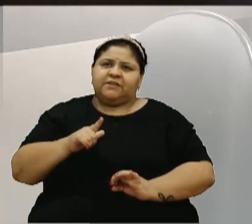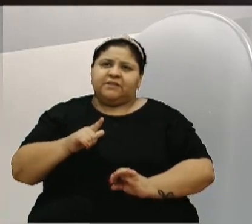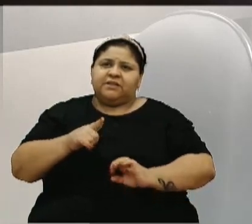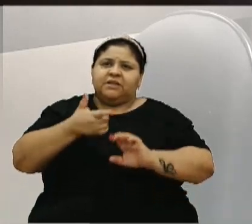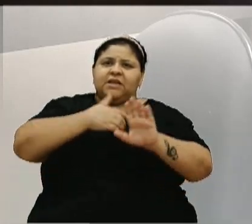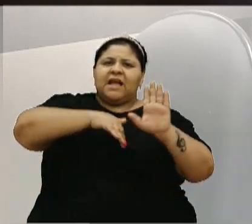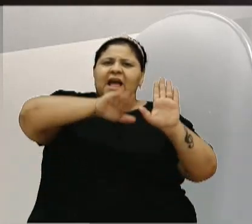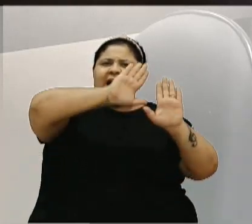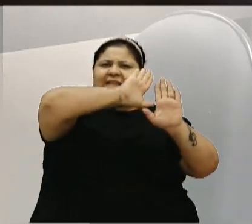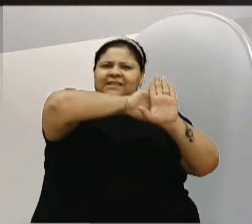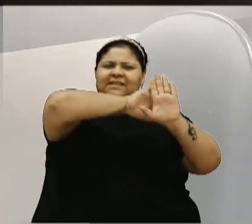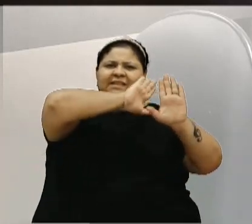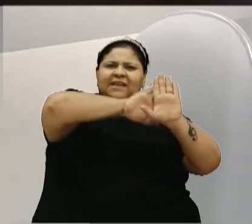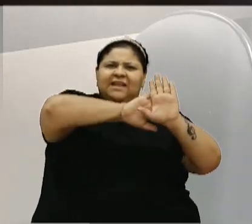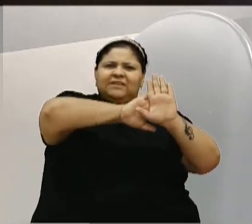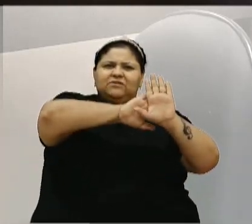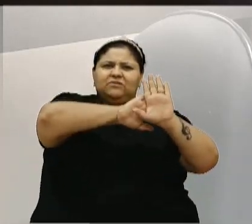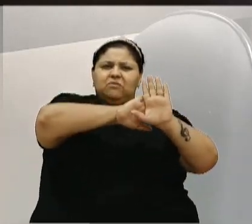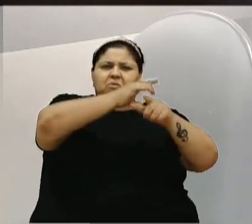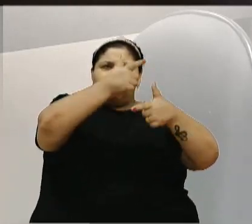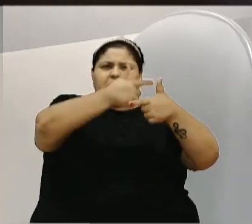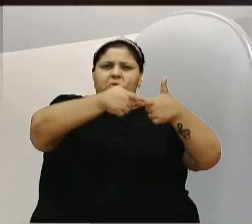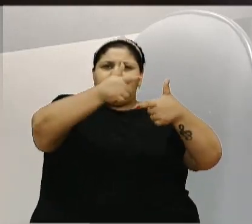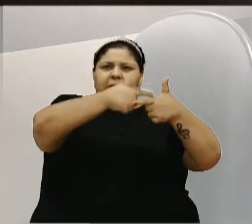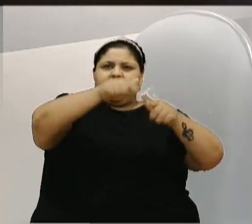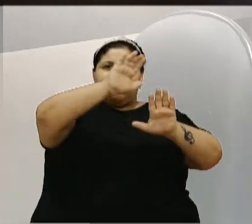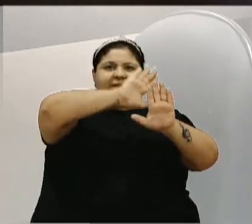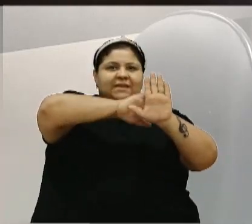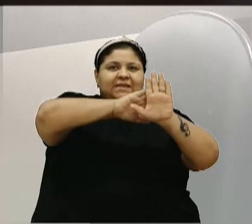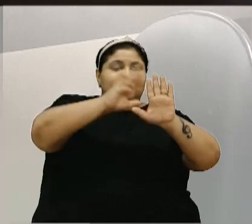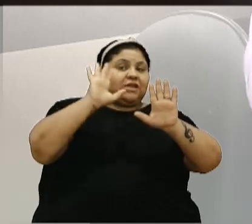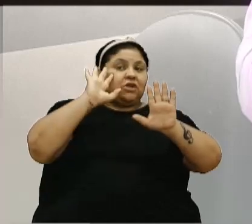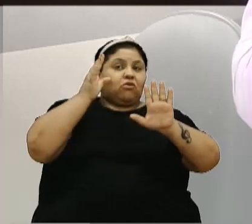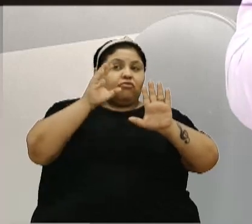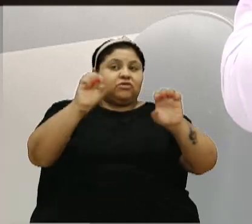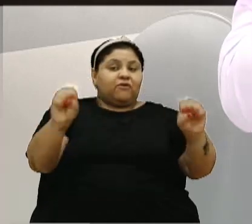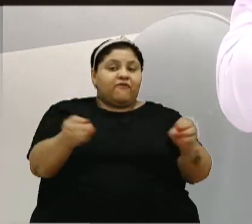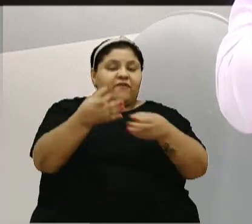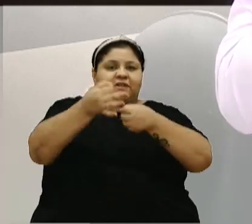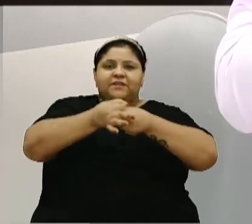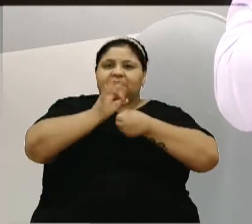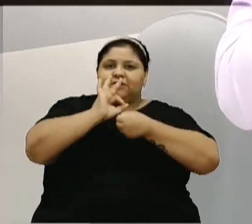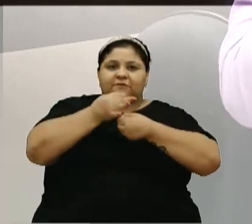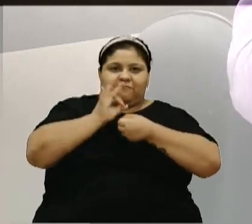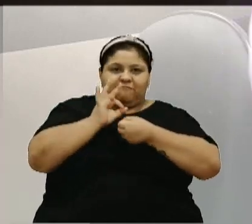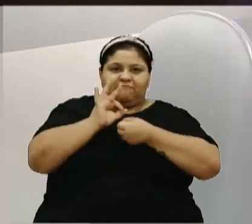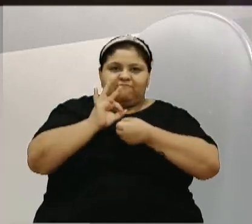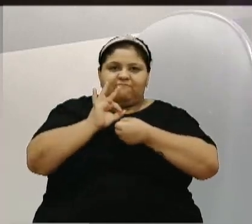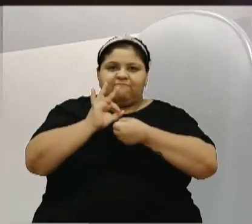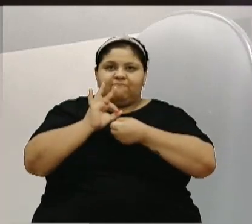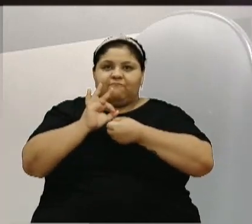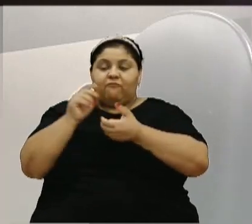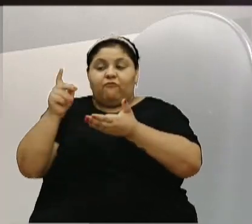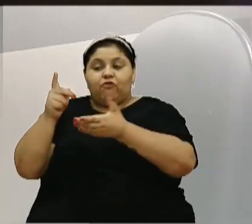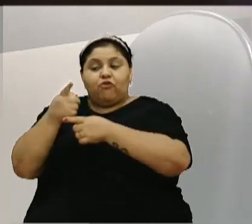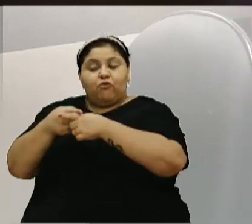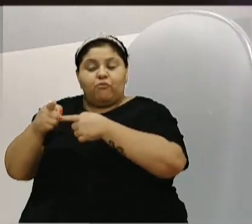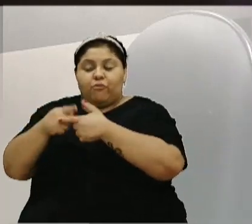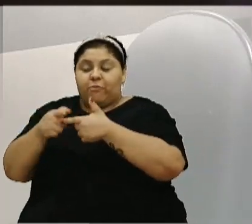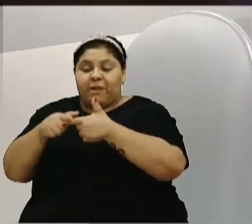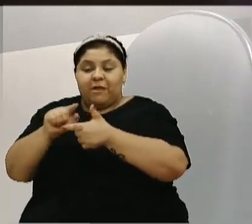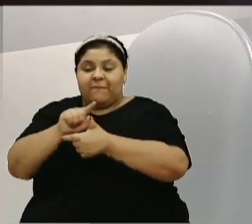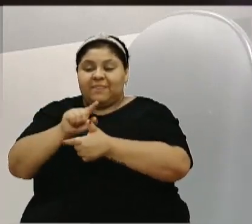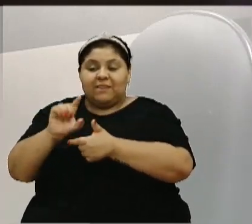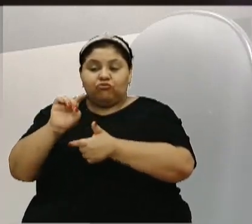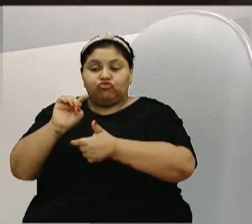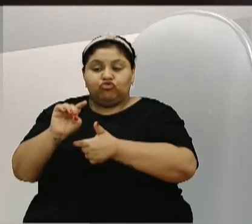atrás, que não aconteceu a Festa da Uva. E isso foi um ponto negativo não só para Caxias do Sul, para todos ao redor que